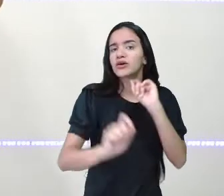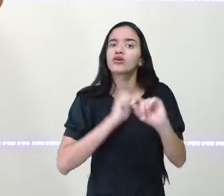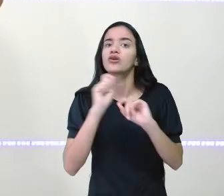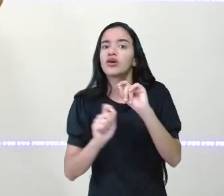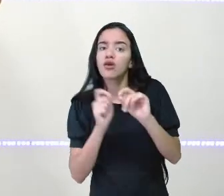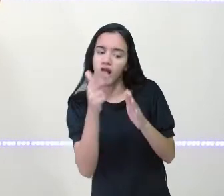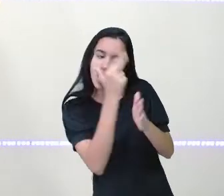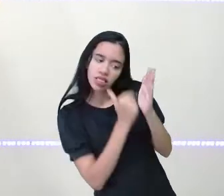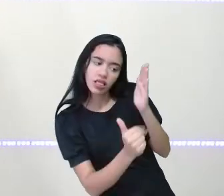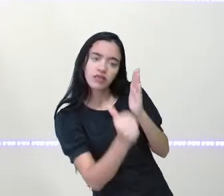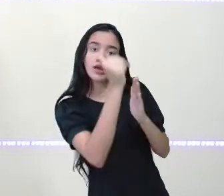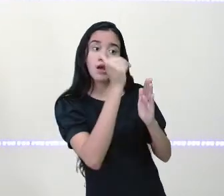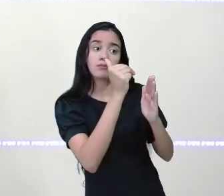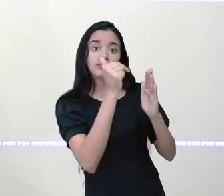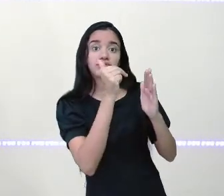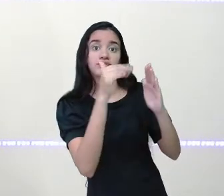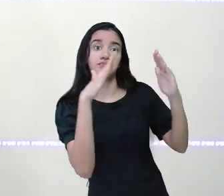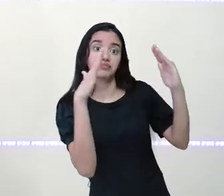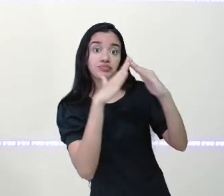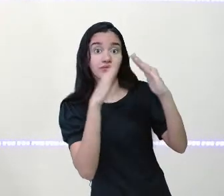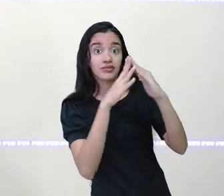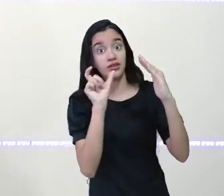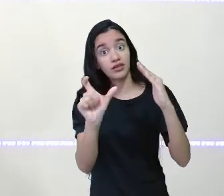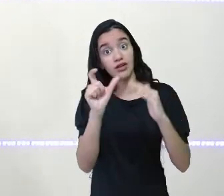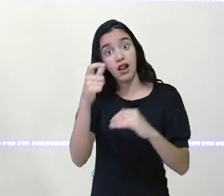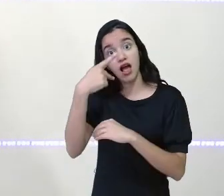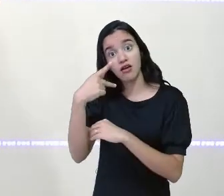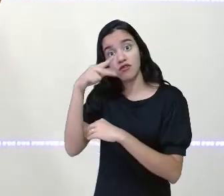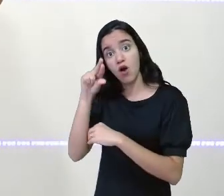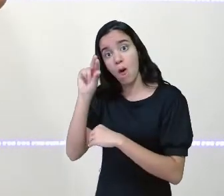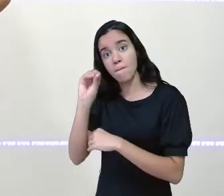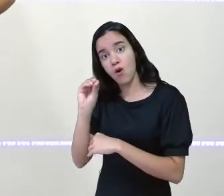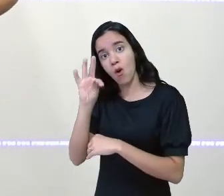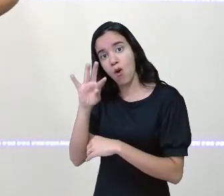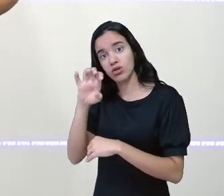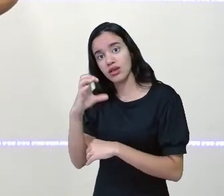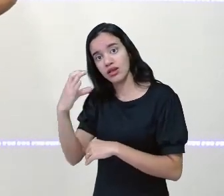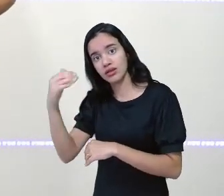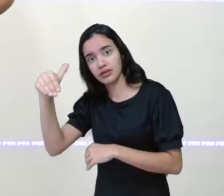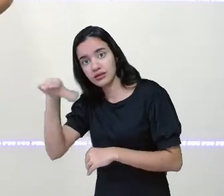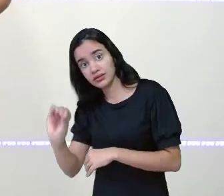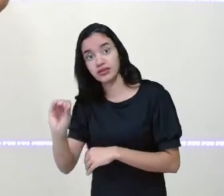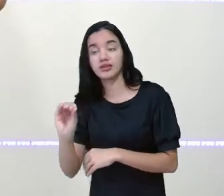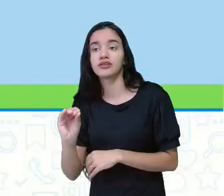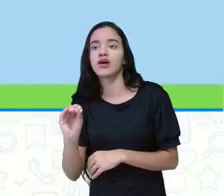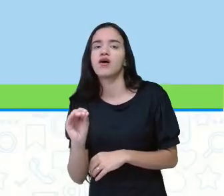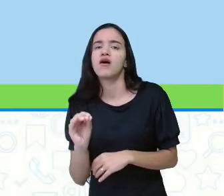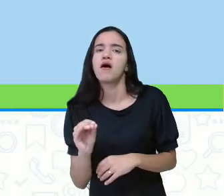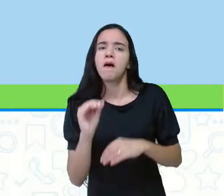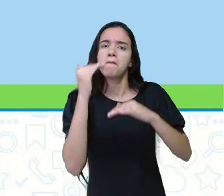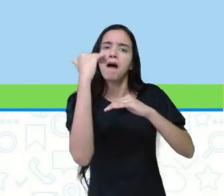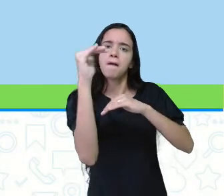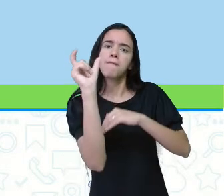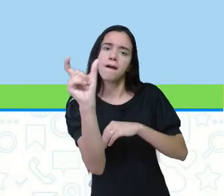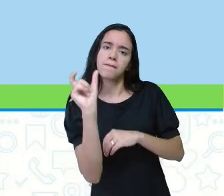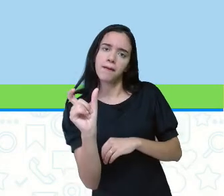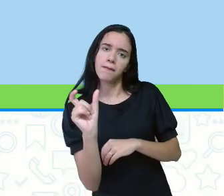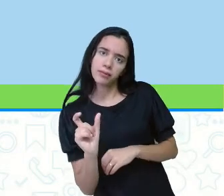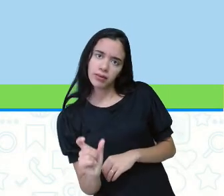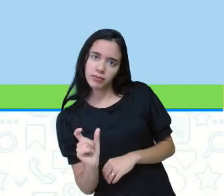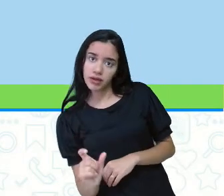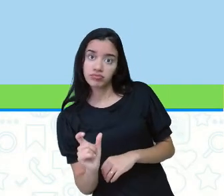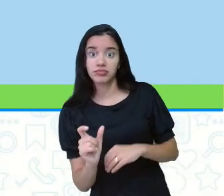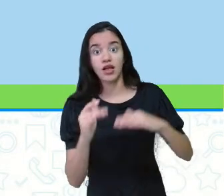toda desenhada com a palavra proteção. Olha só, proteção, proteção, proteção, proteção.